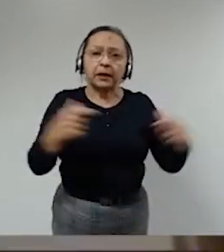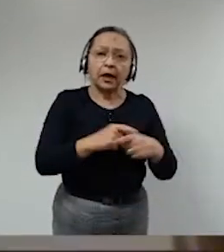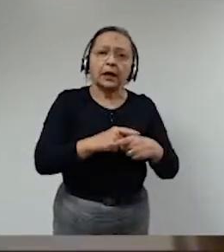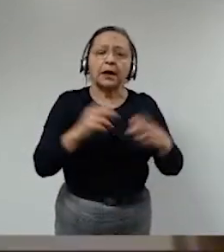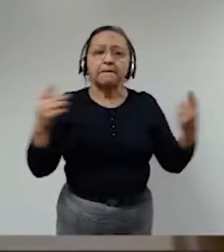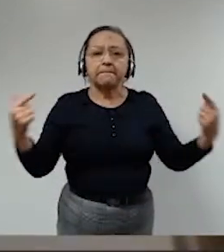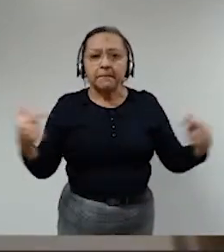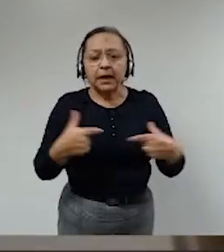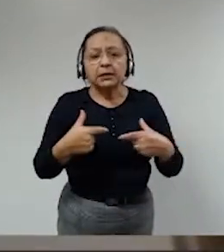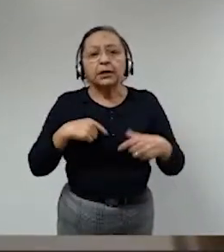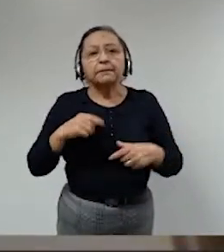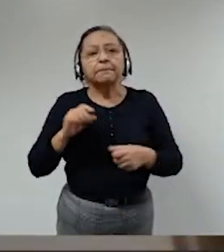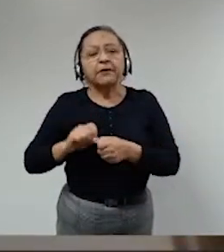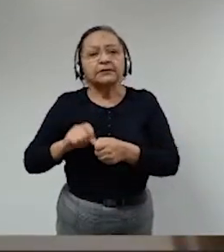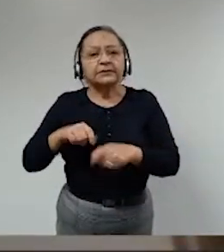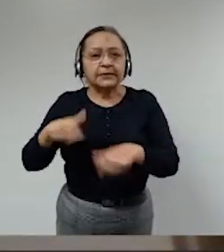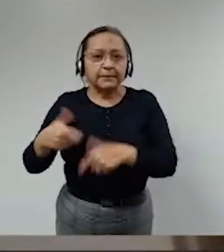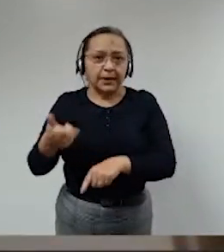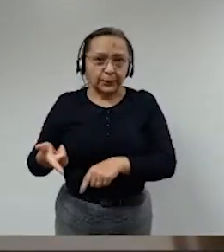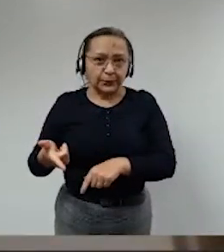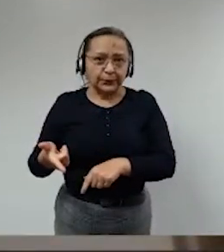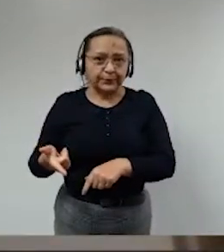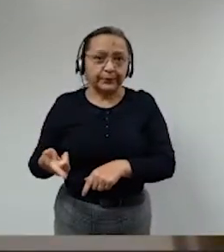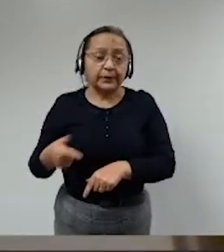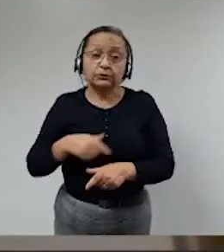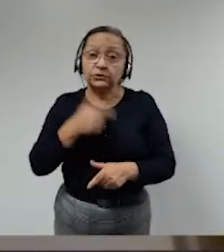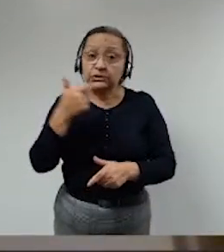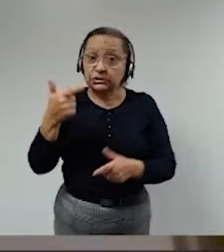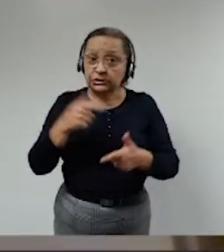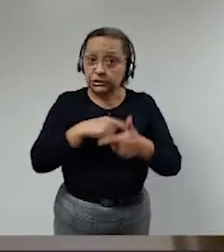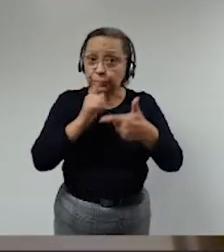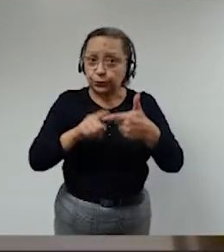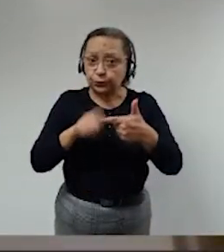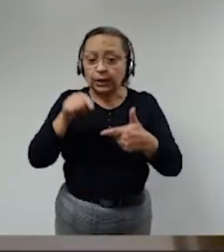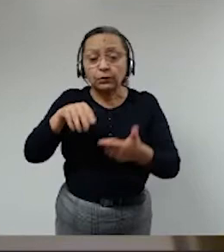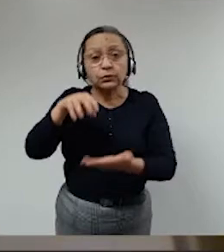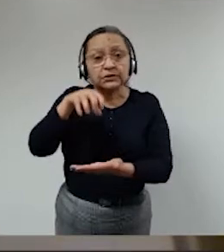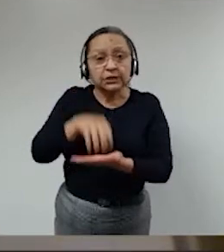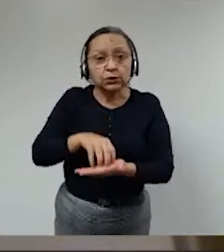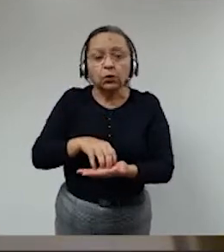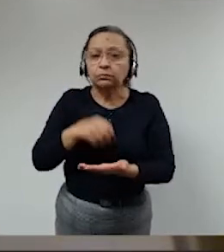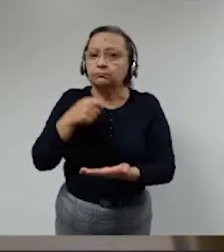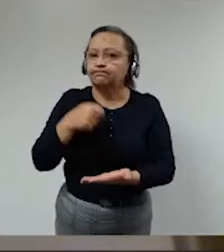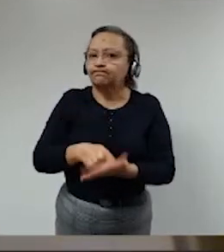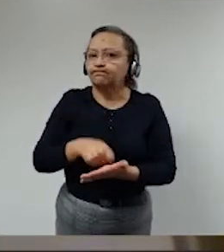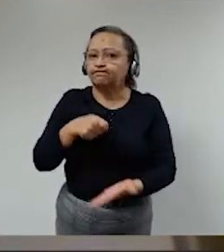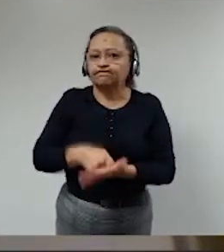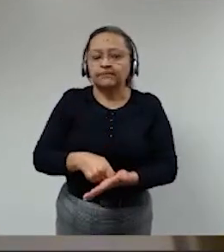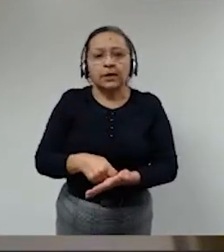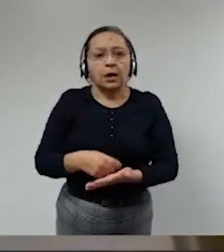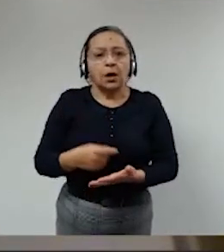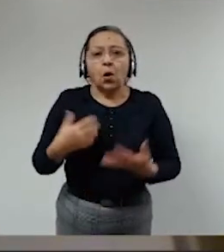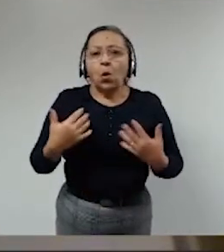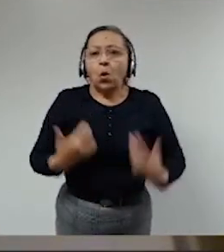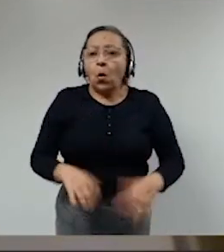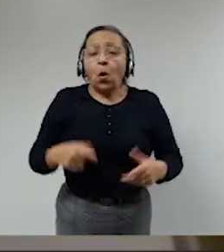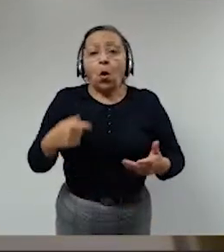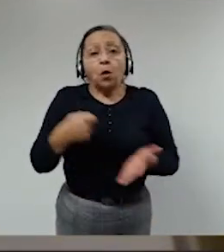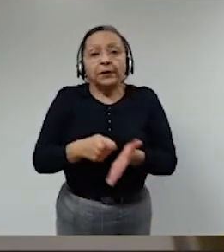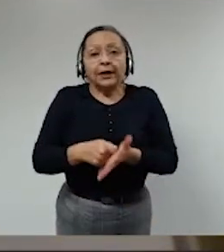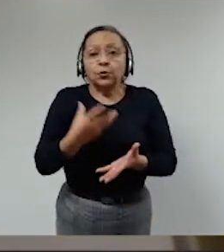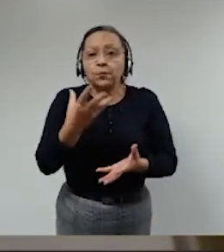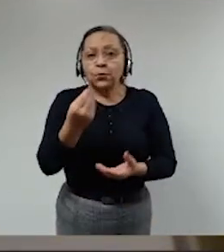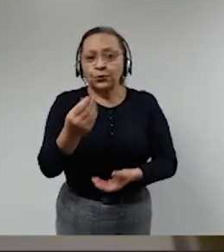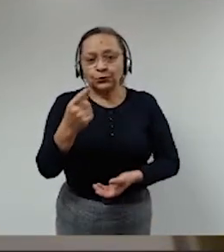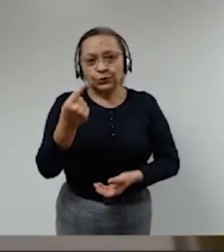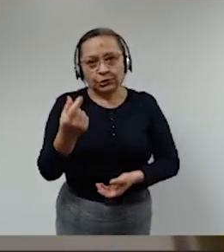conteúdo audiovisual, são pequenas e médias. Segundo, ele é um setor intensivo em capital, exige muito dinheiro. E terceiro, é um